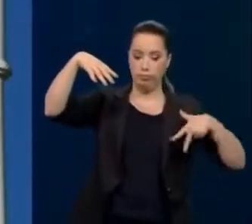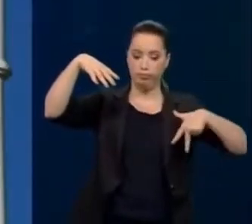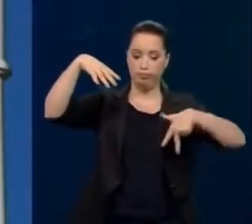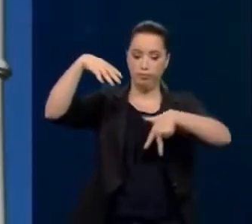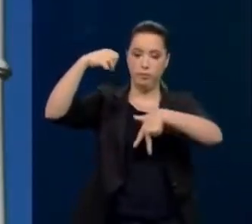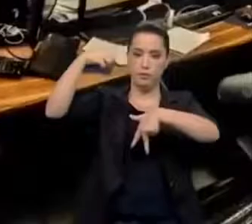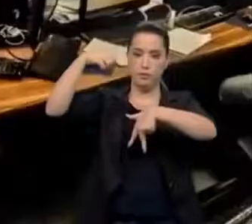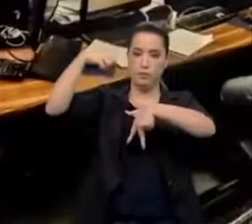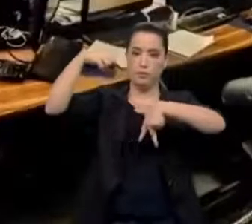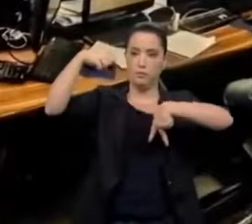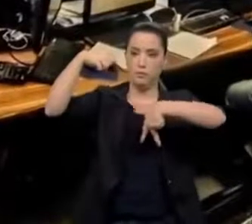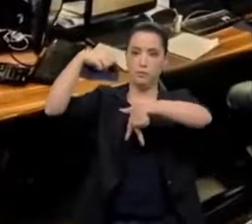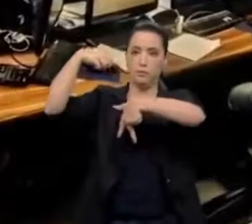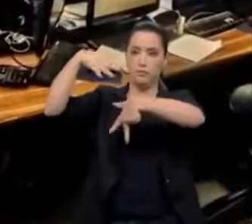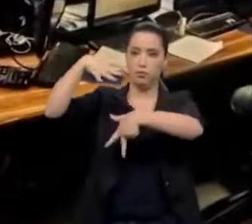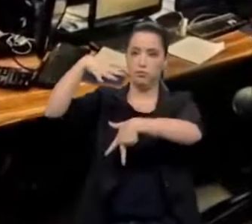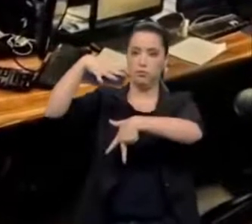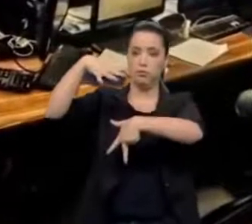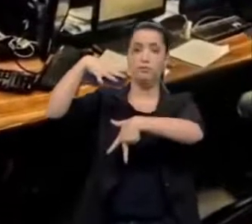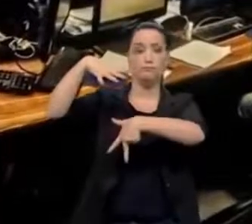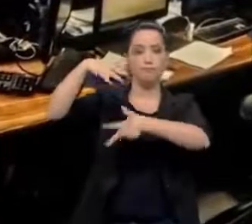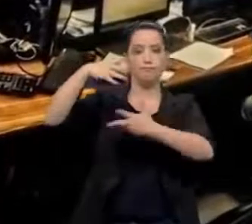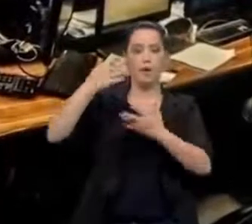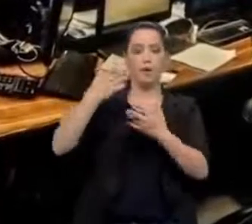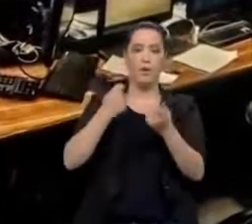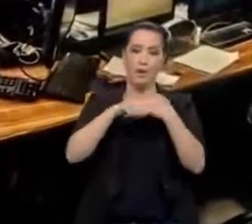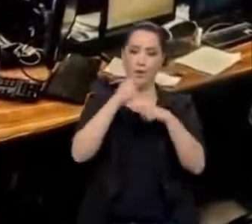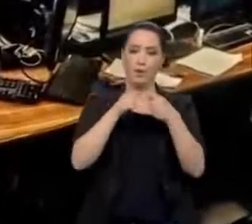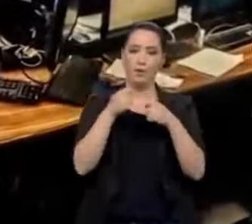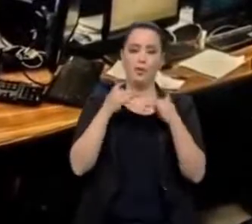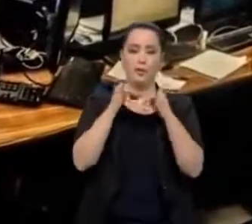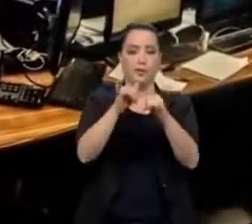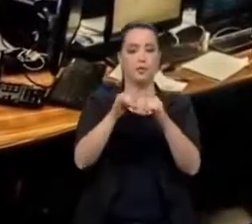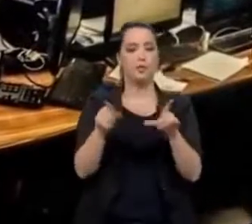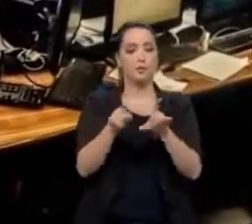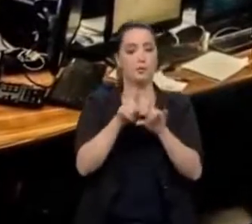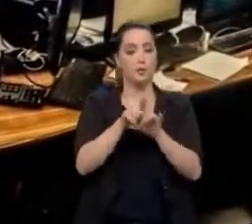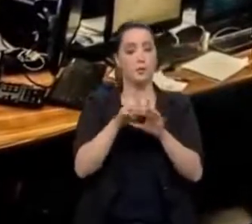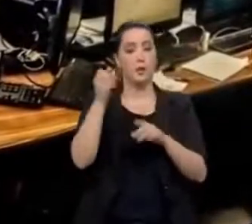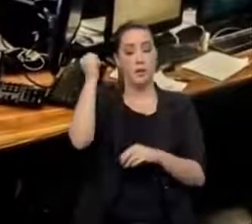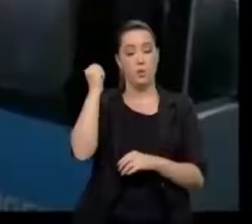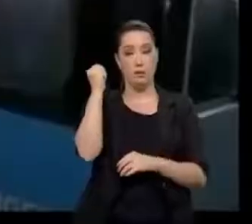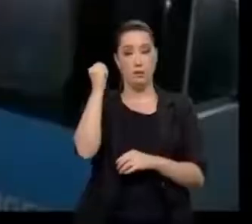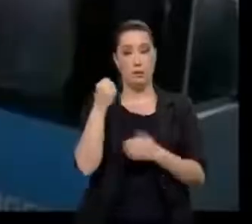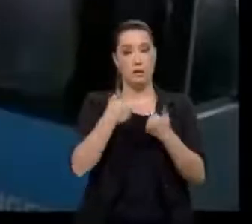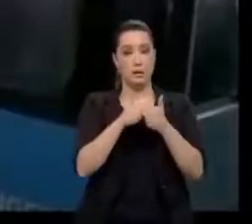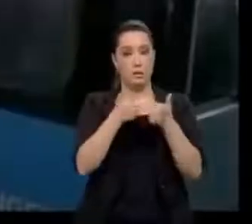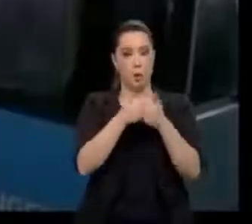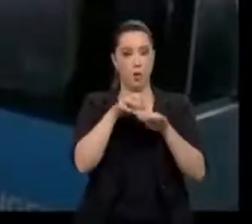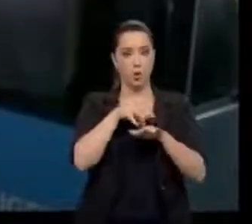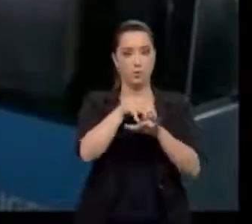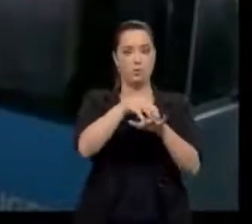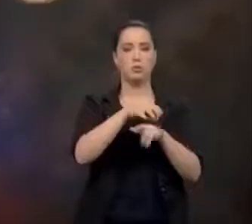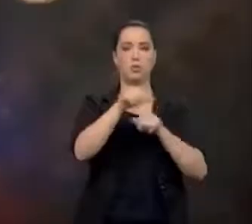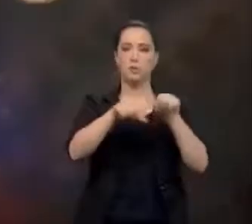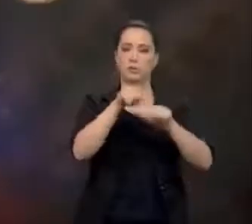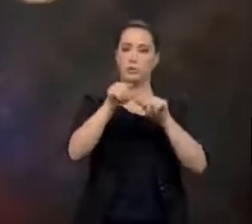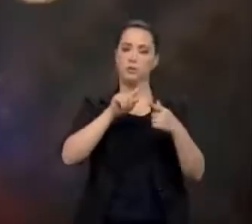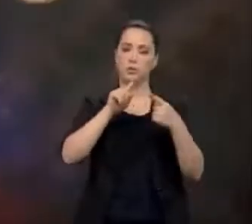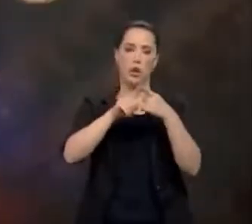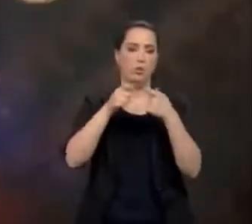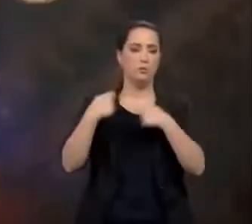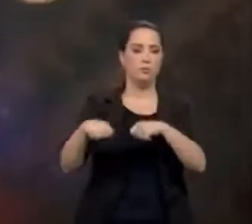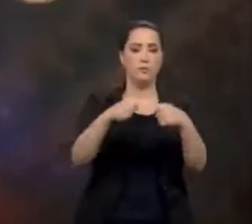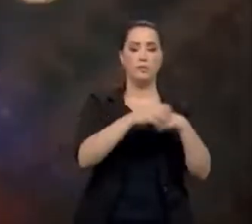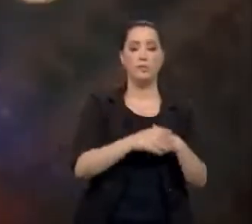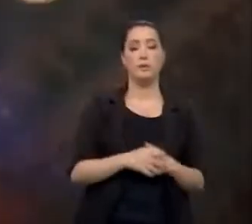economizando energia. Ou ainda, frota de transporte público sendo readequada em tempo real, de acordo com a demanda. Em